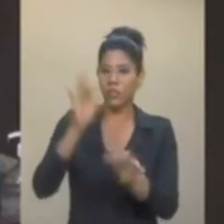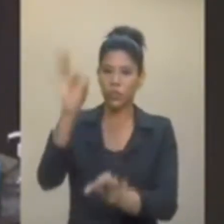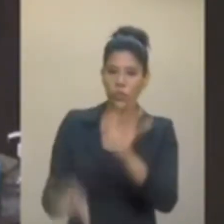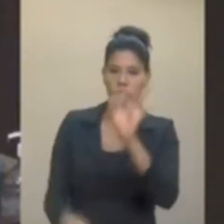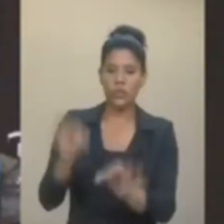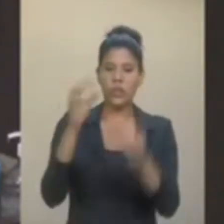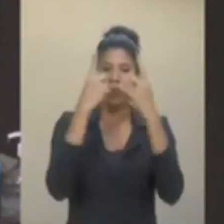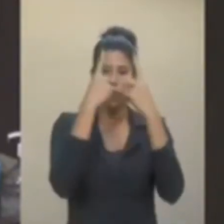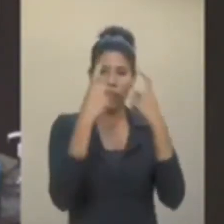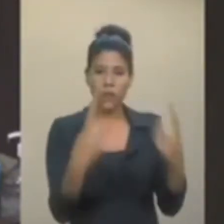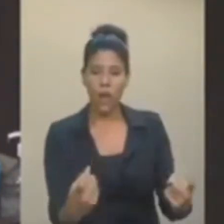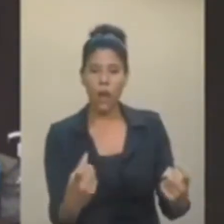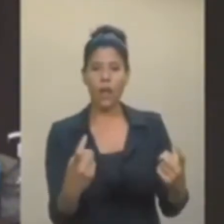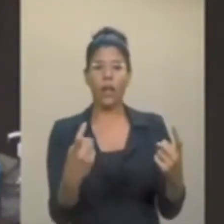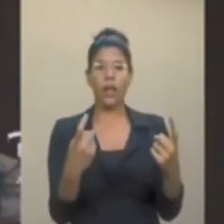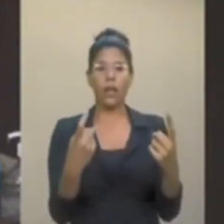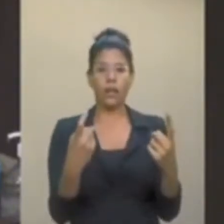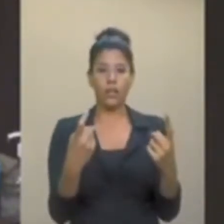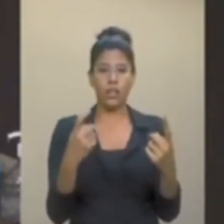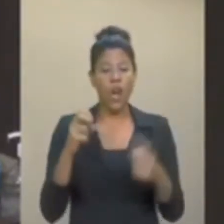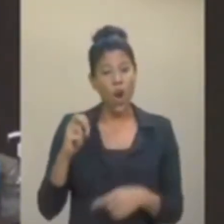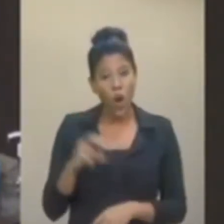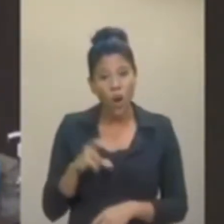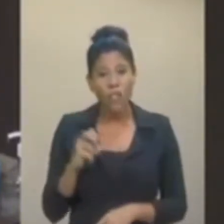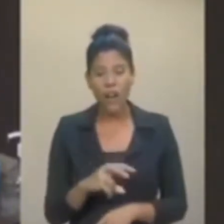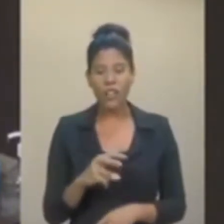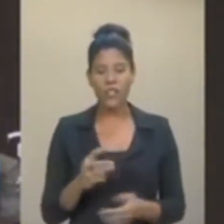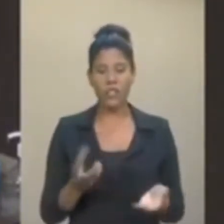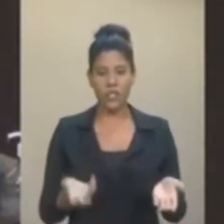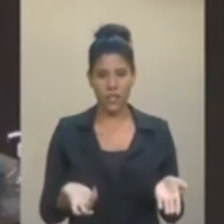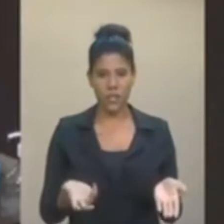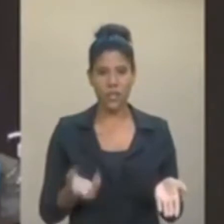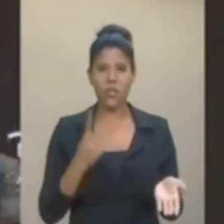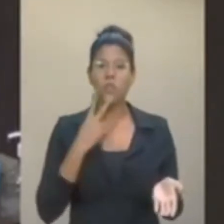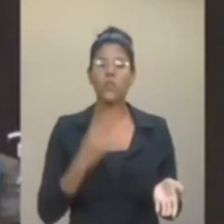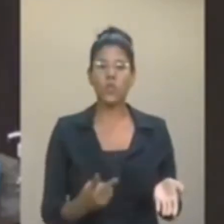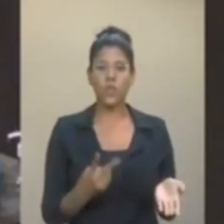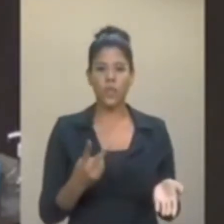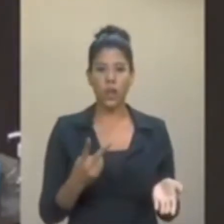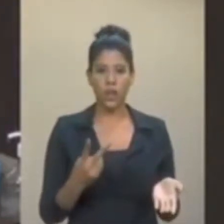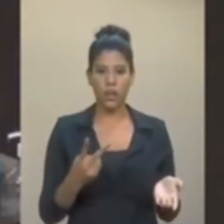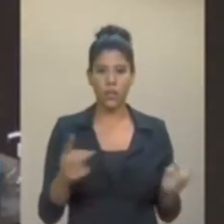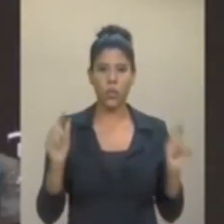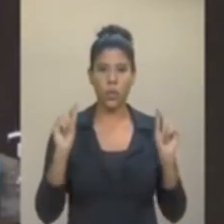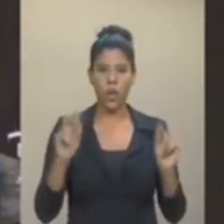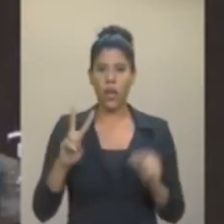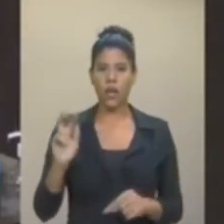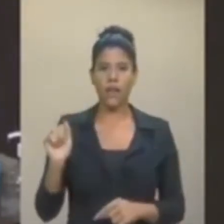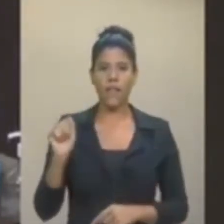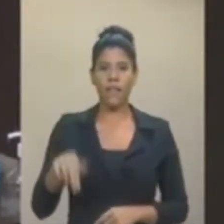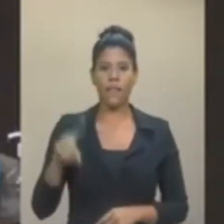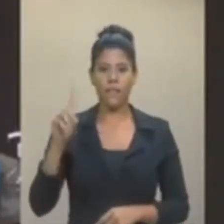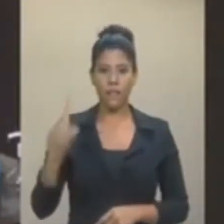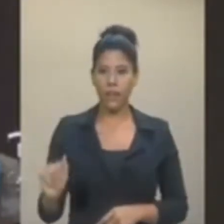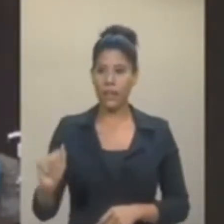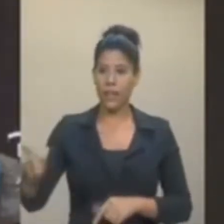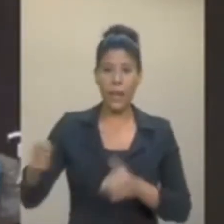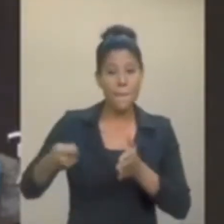violência, contra a covardia e o arbítrio. Eu estou falando de Wanda Sidot,